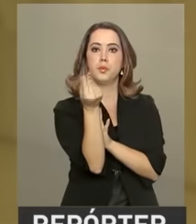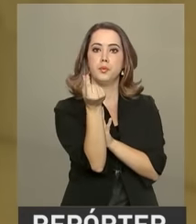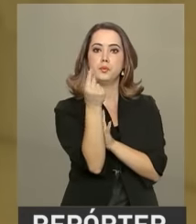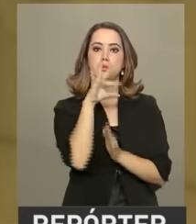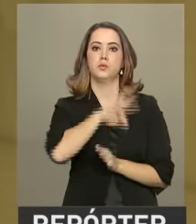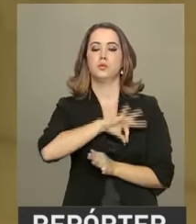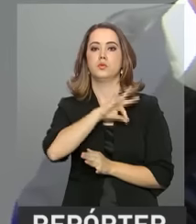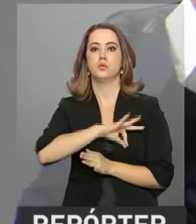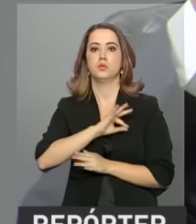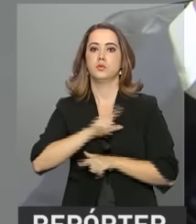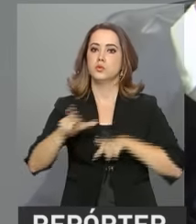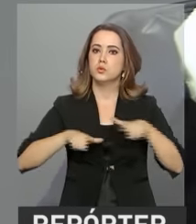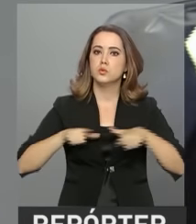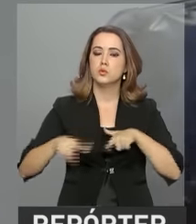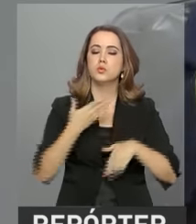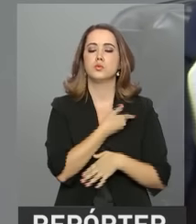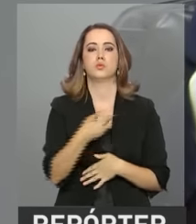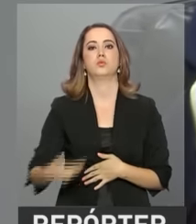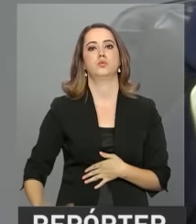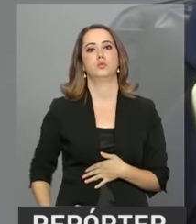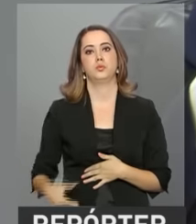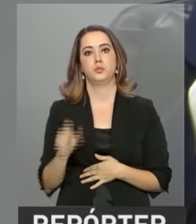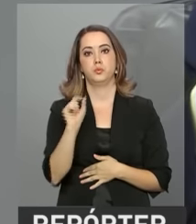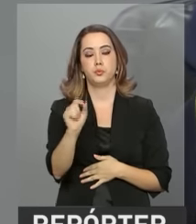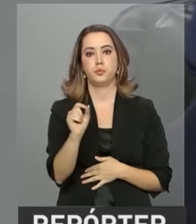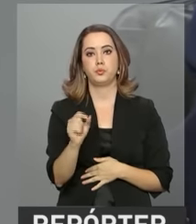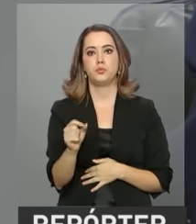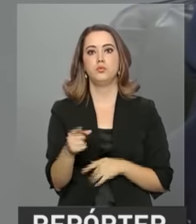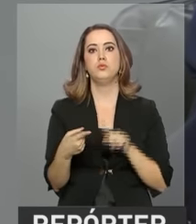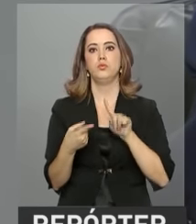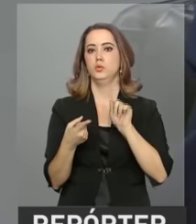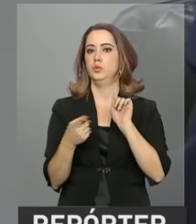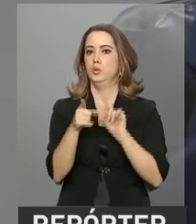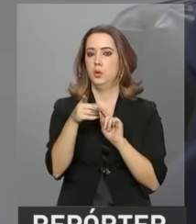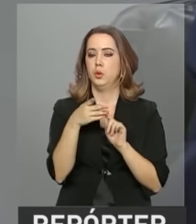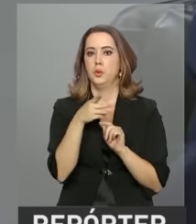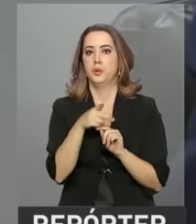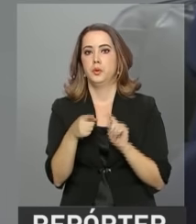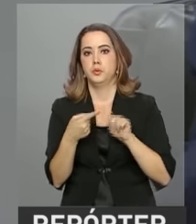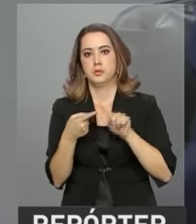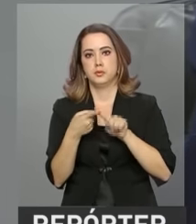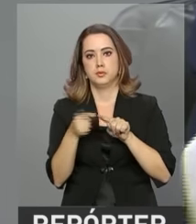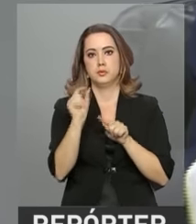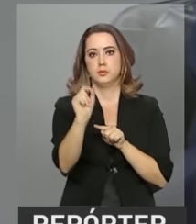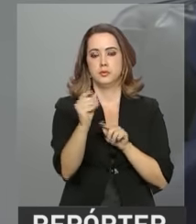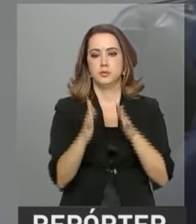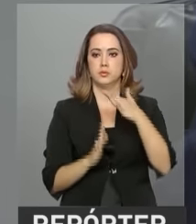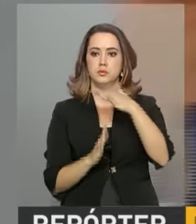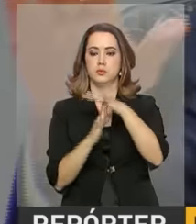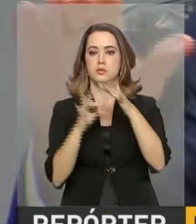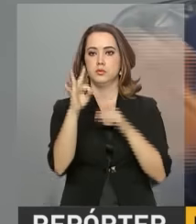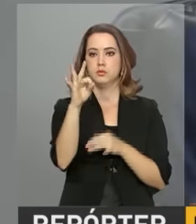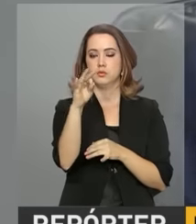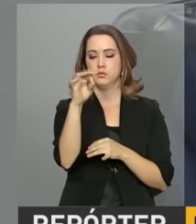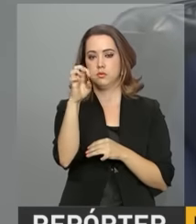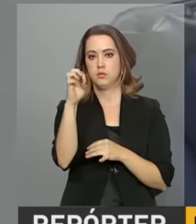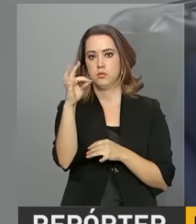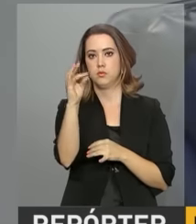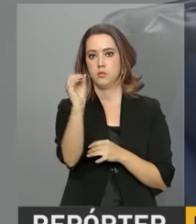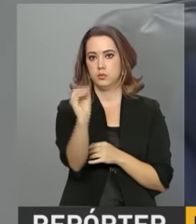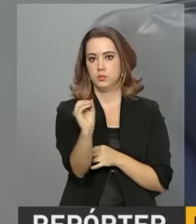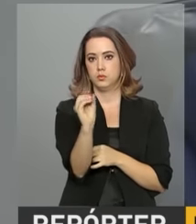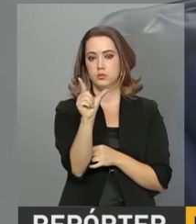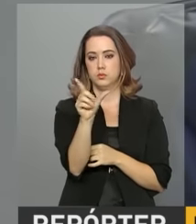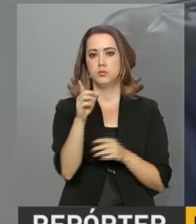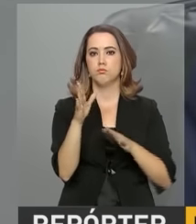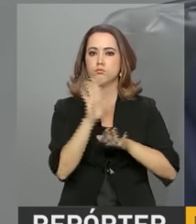próximos 2 anos. A finalidade última é a manutenção do teto, isto é, o teto sim caracteriza o ajuste